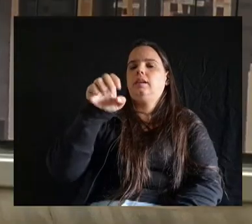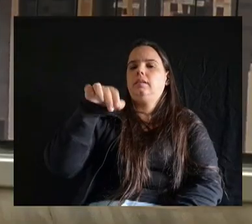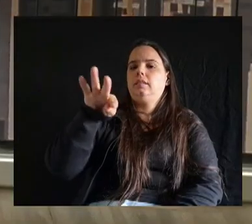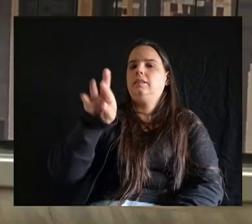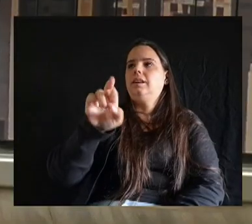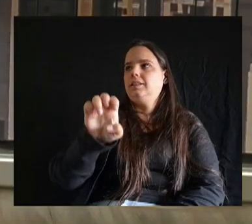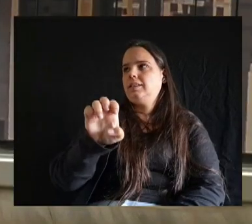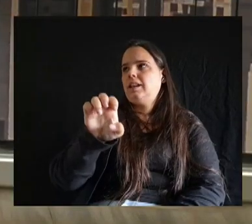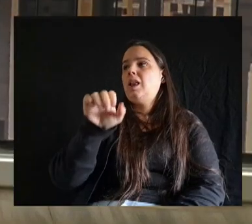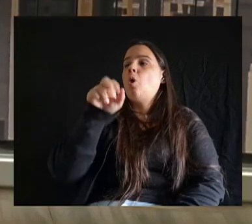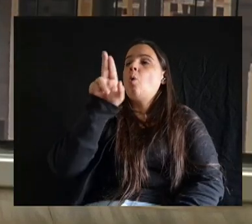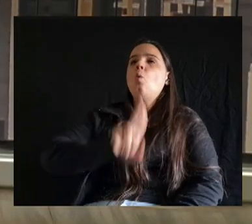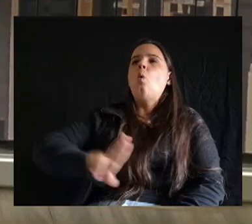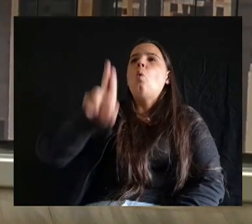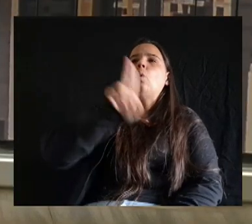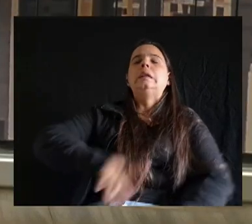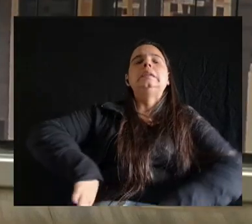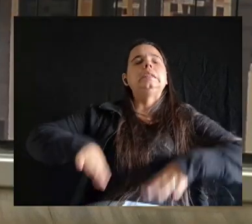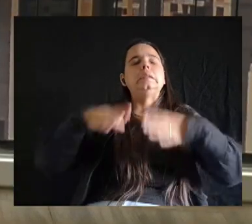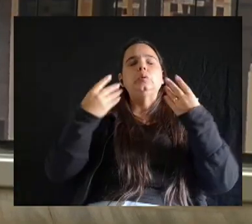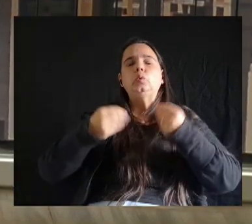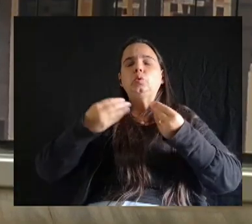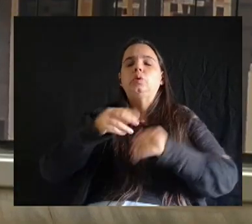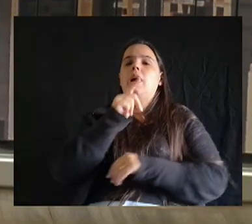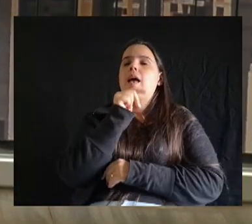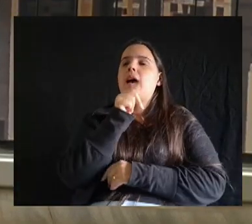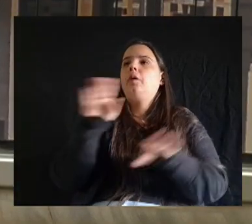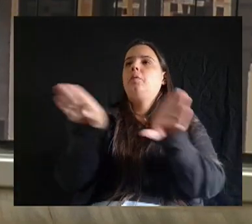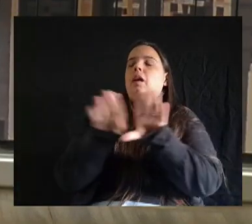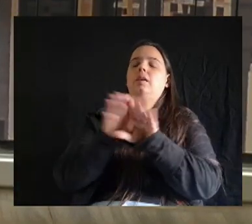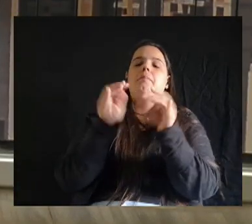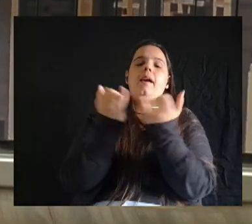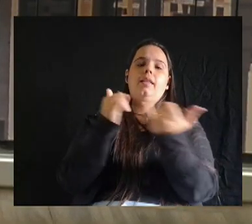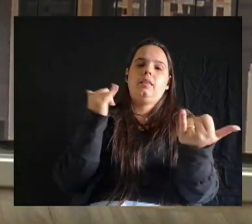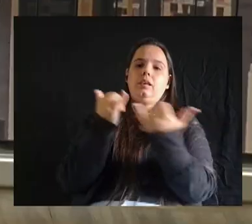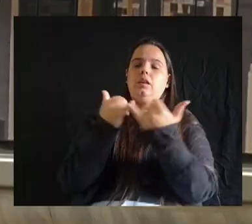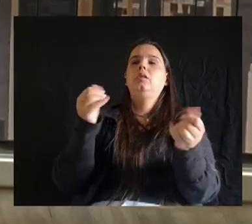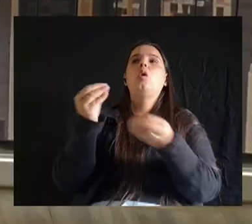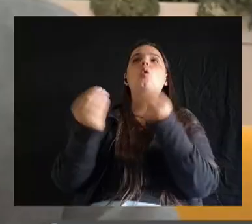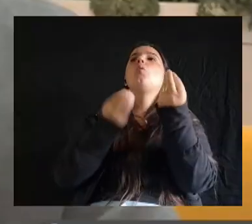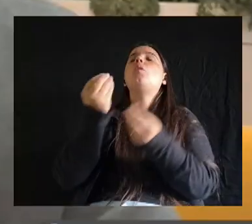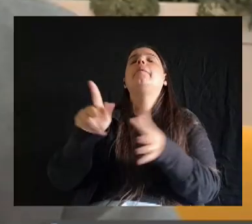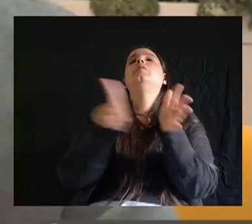água. Como o projeto pretende, na prática, tornar isso mais sustentável?